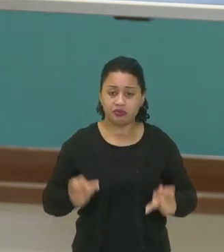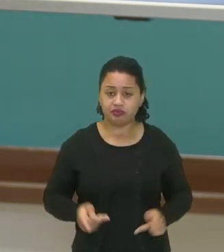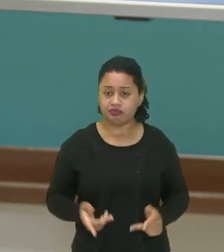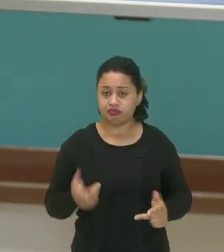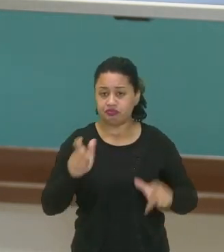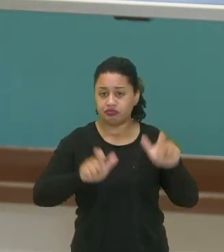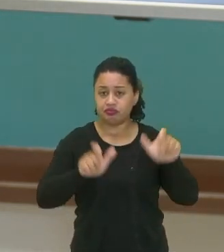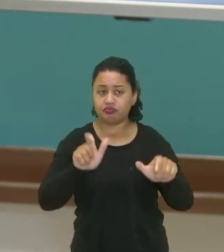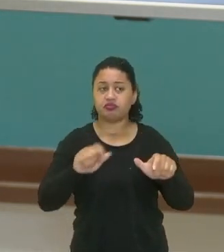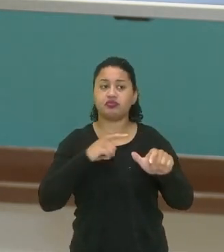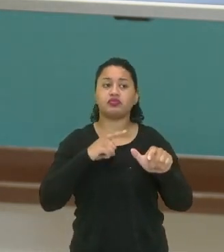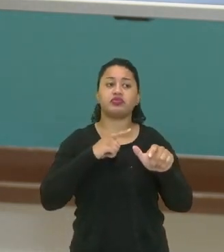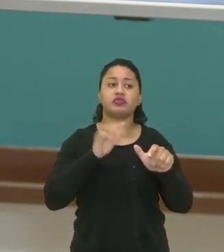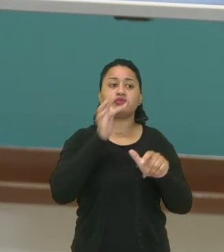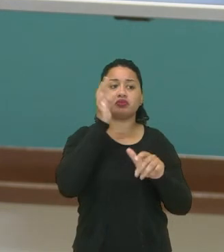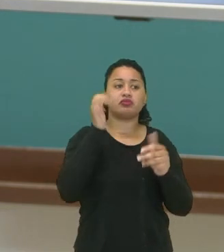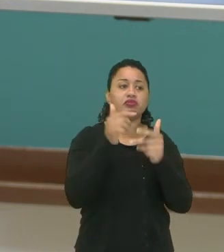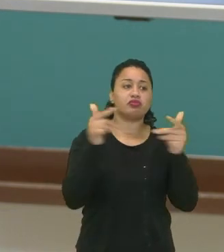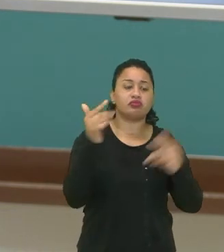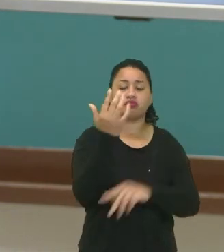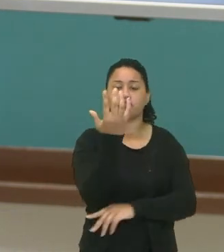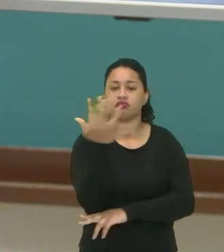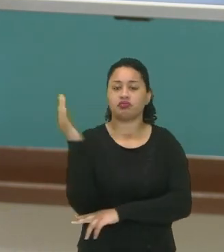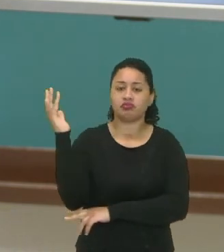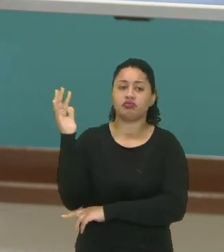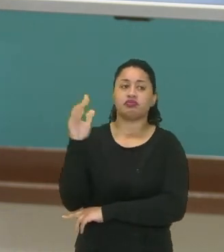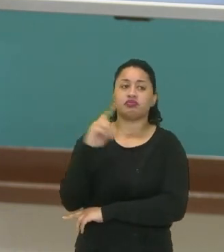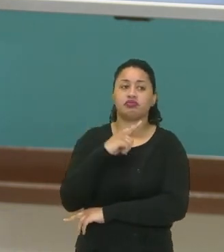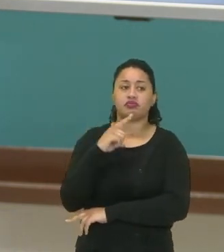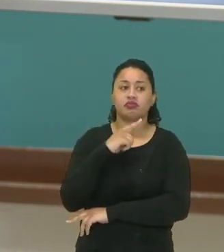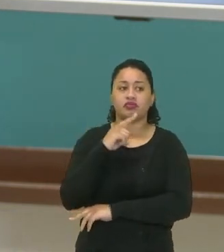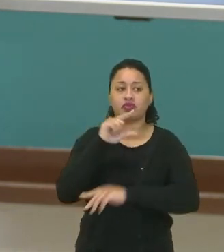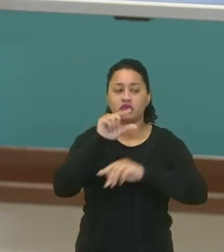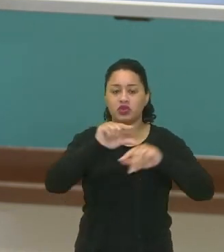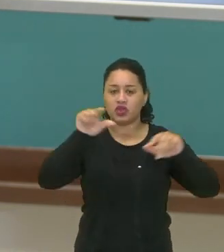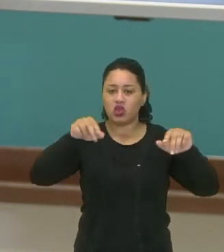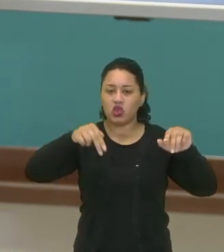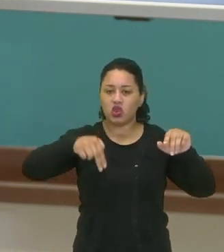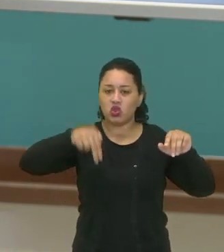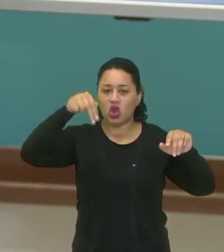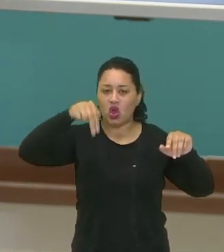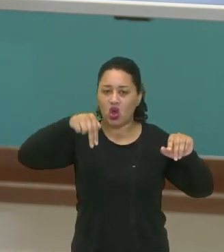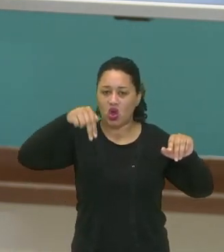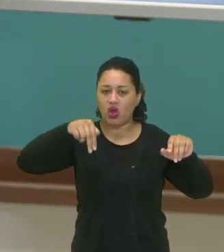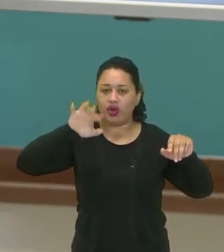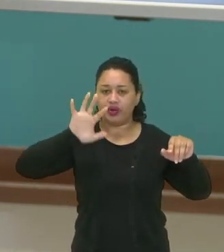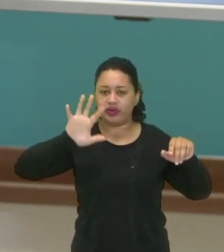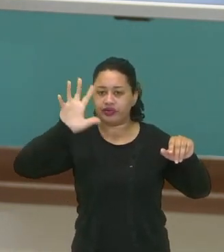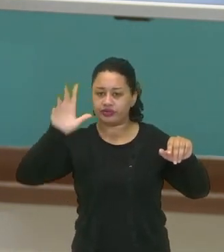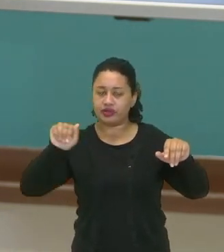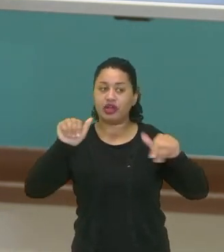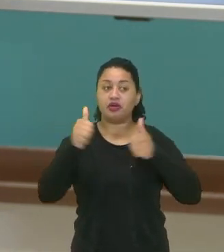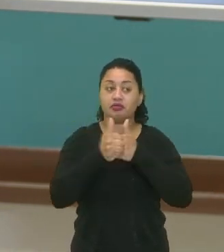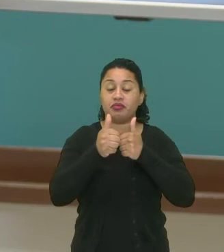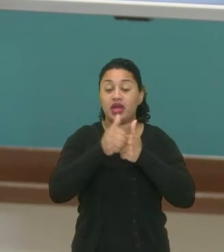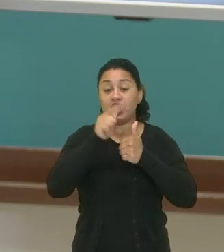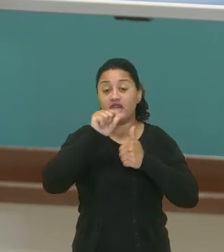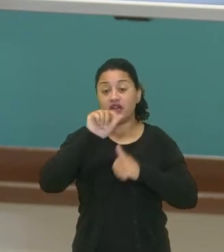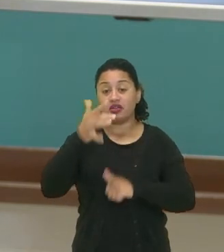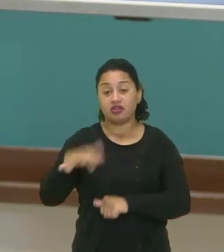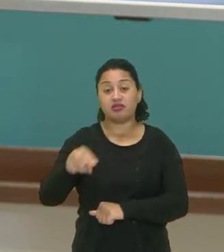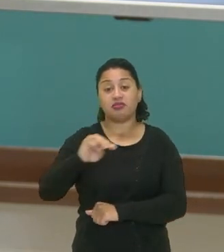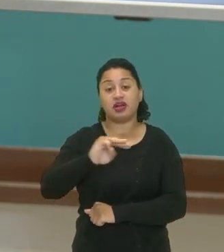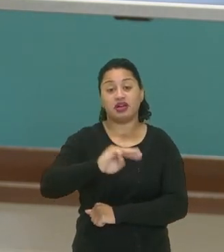uma vegetação, né? Por exemplo, na costa norte aqui da África, ok? Próximo ao mar Mediterrâneo, daí o